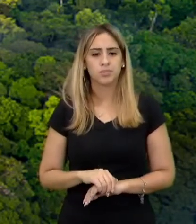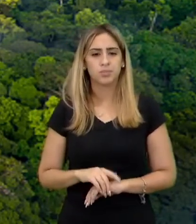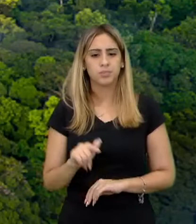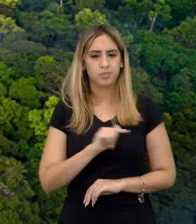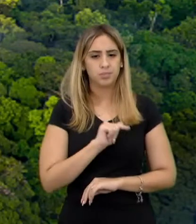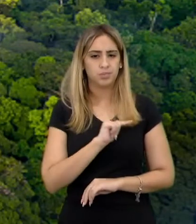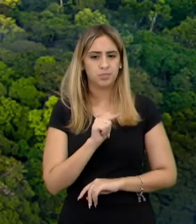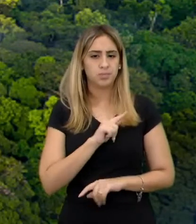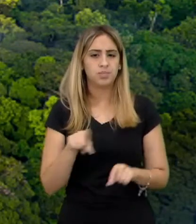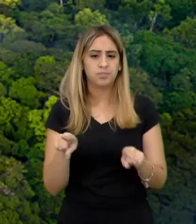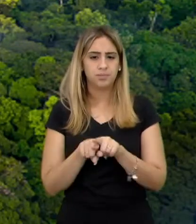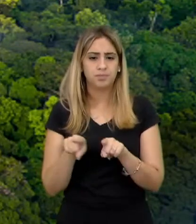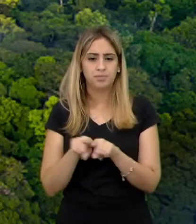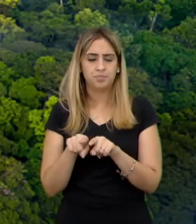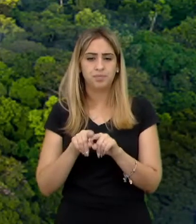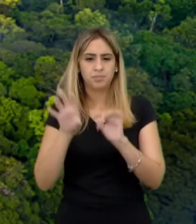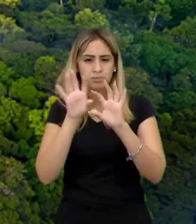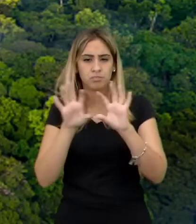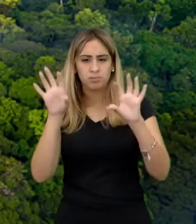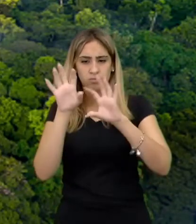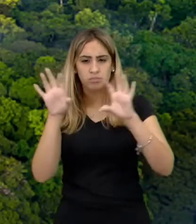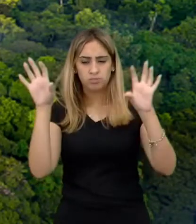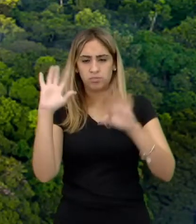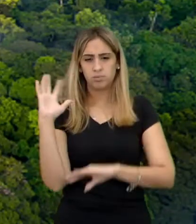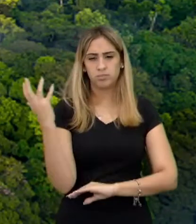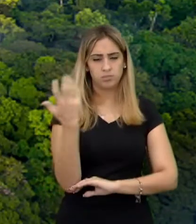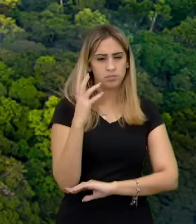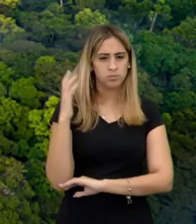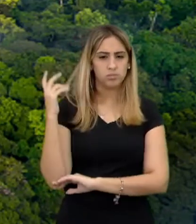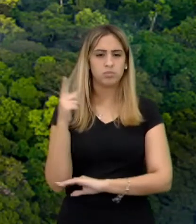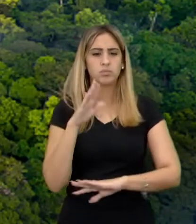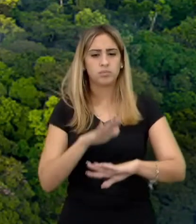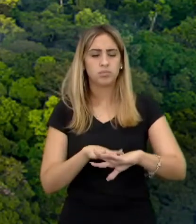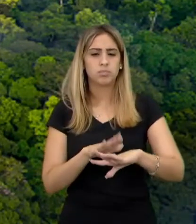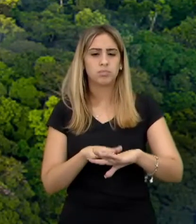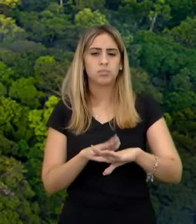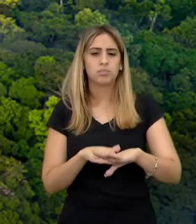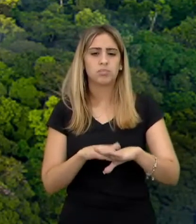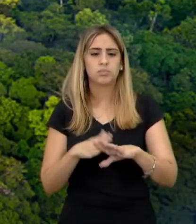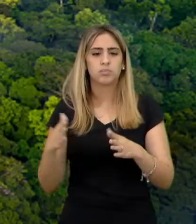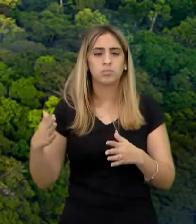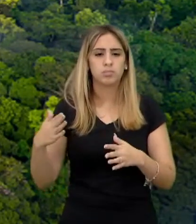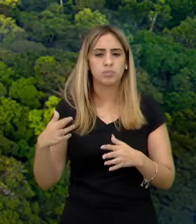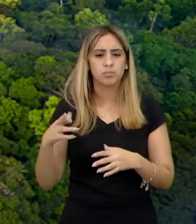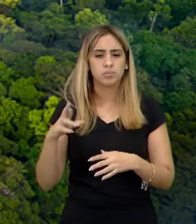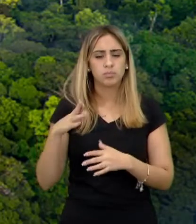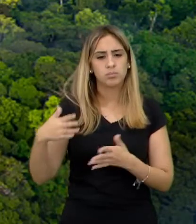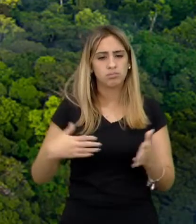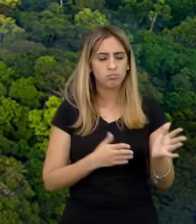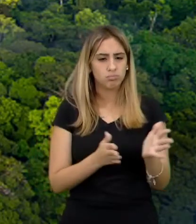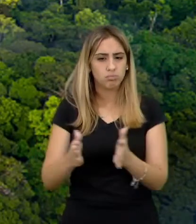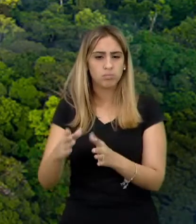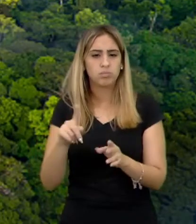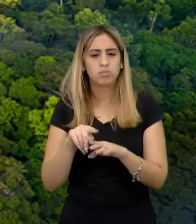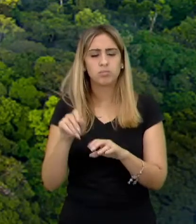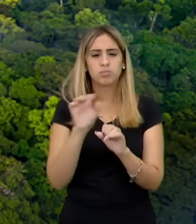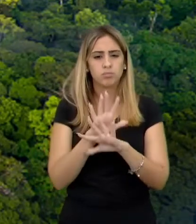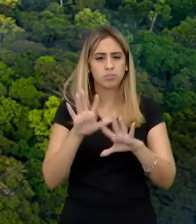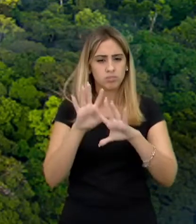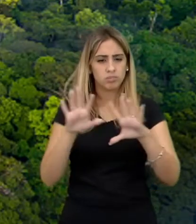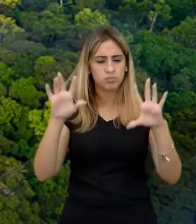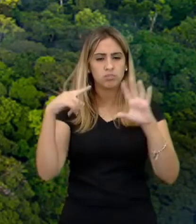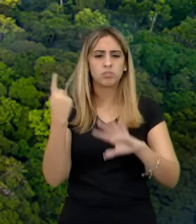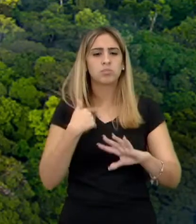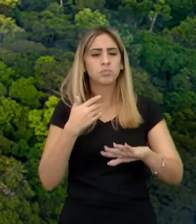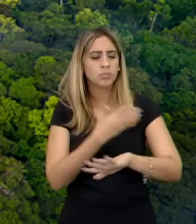tem até as nuvens assim por cima das árvores, né? Que é chamado de rios flutuantes. E aí, né? Se a